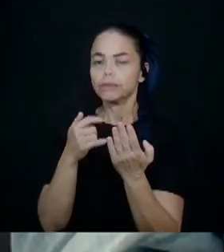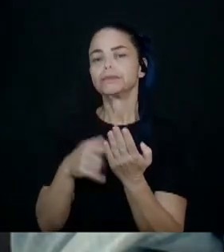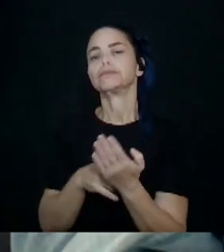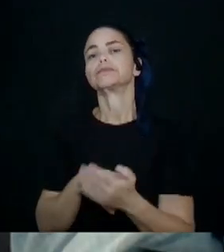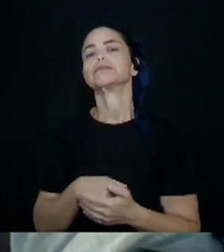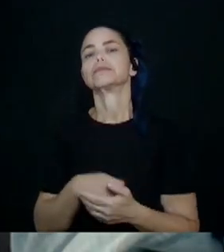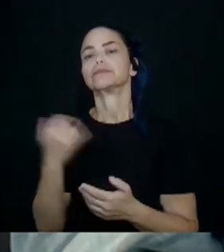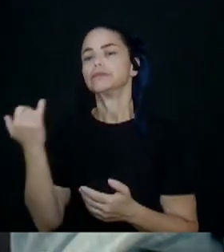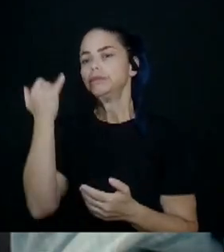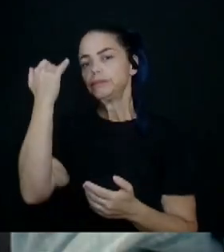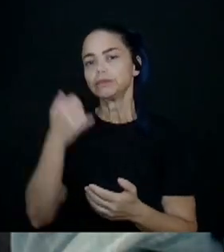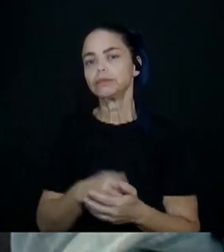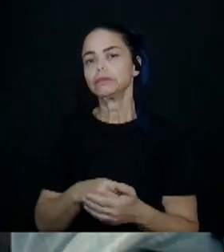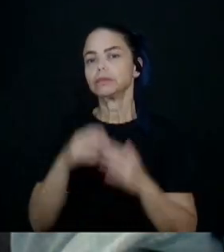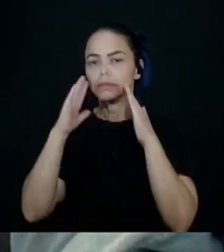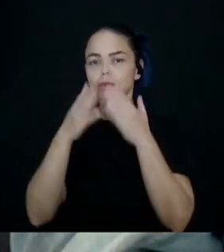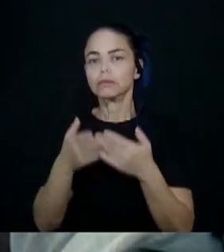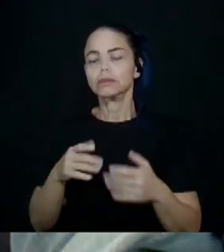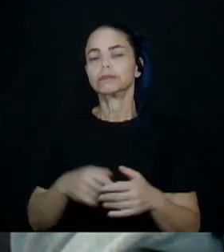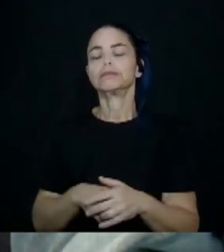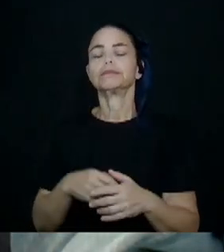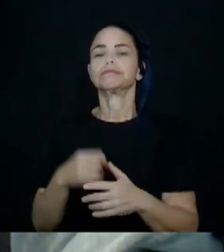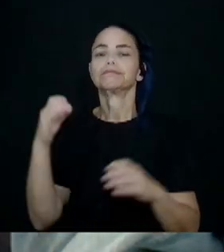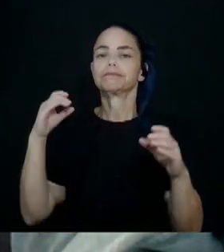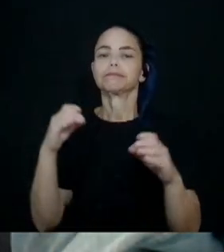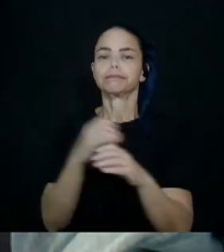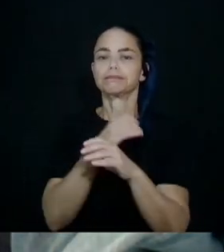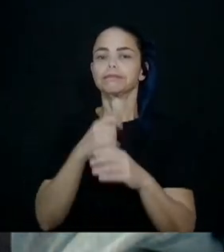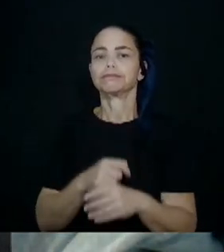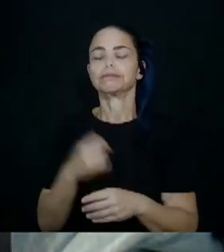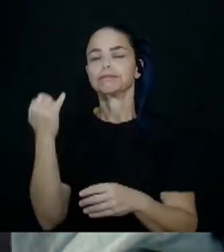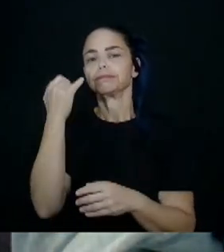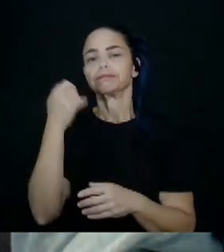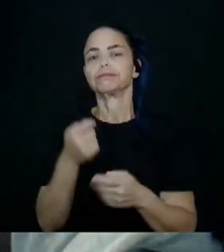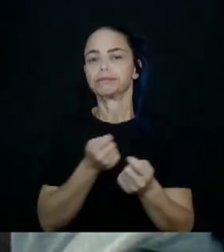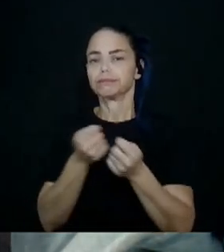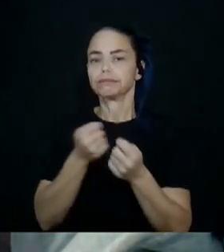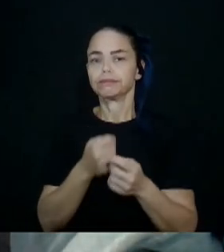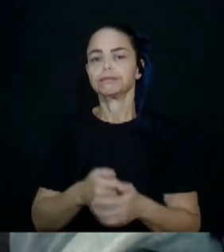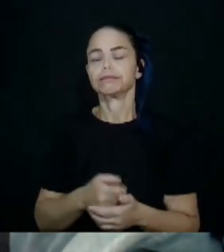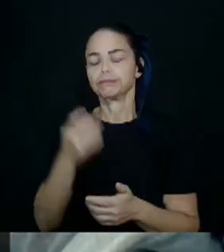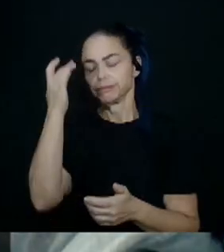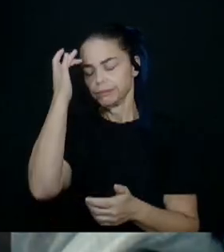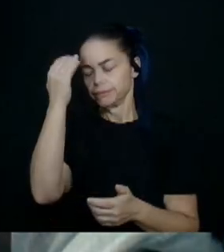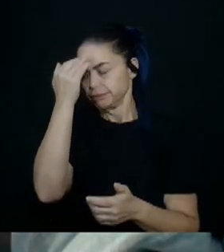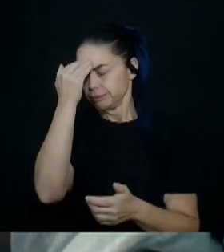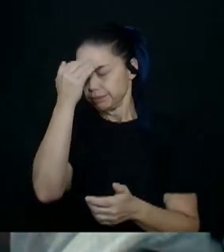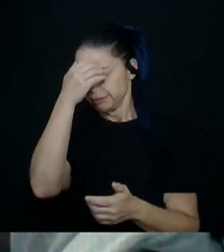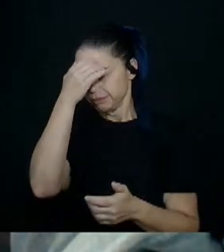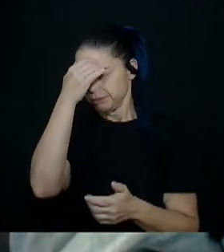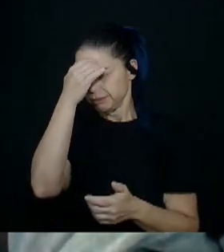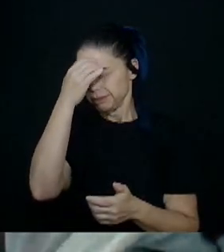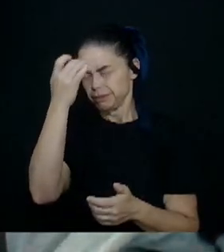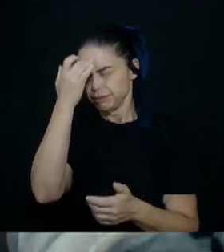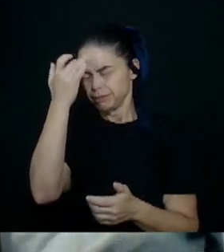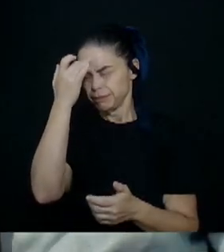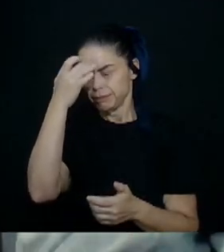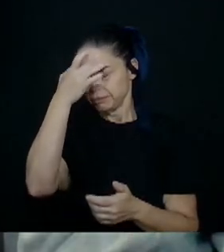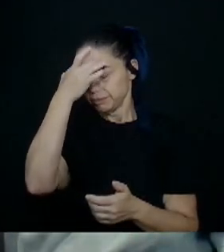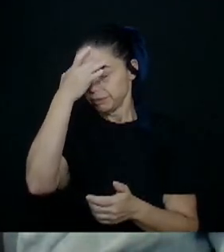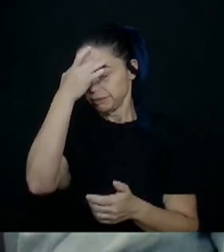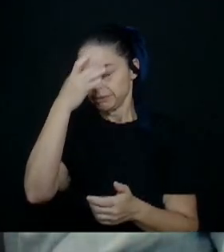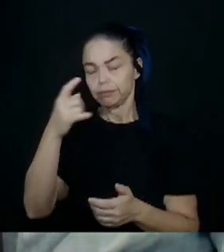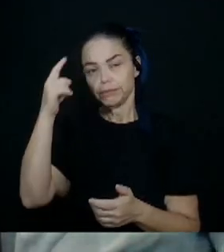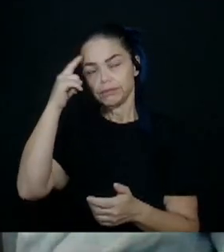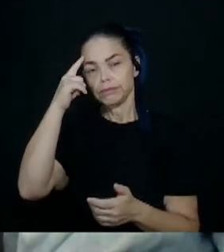E a atenção plena é muito importante e depende só do controle dos nossos pensamentos. A nossa vida, né, o nosso dia, ele é